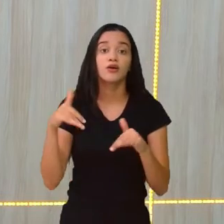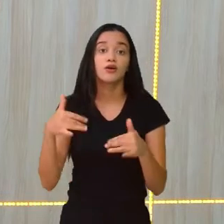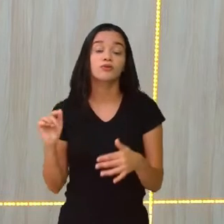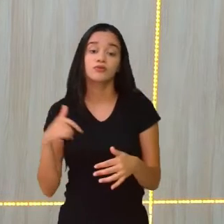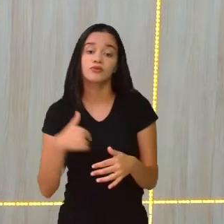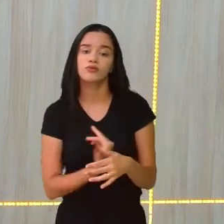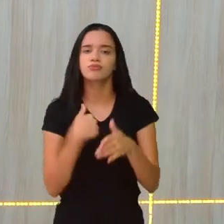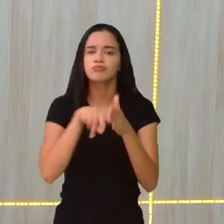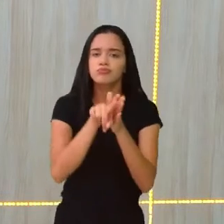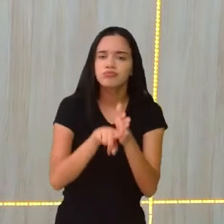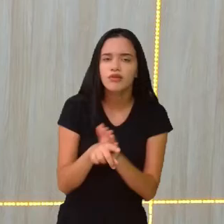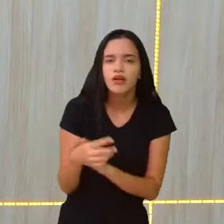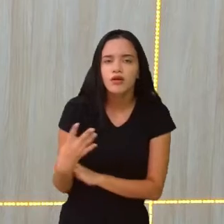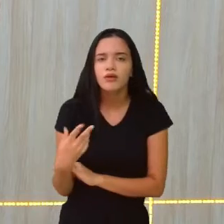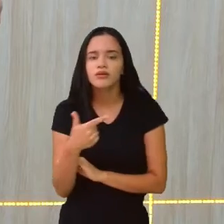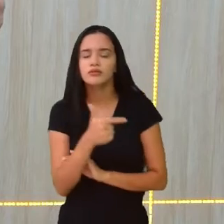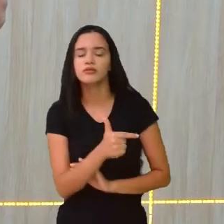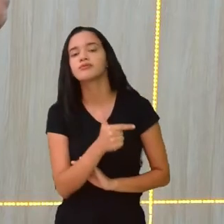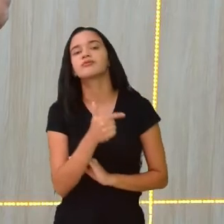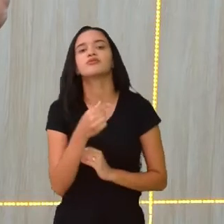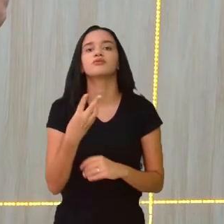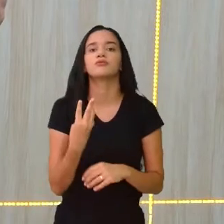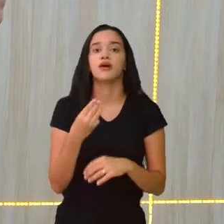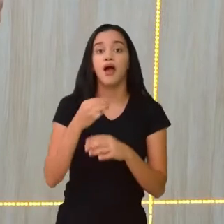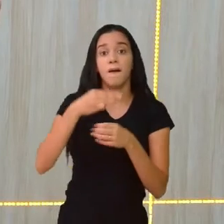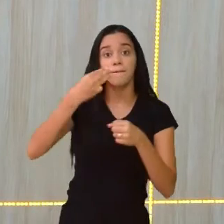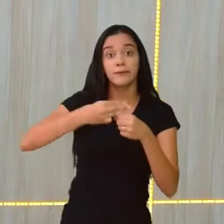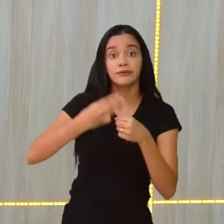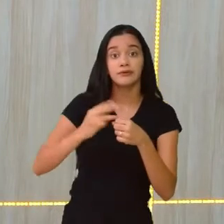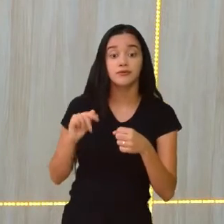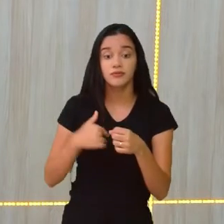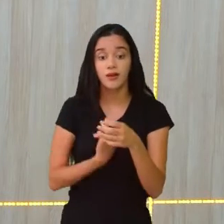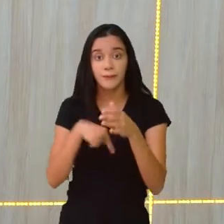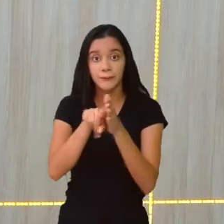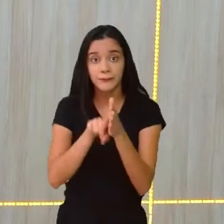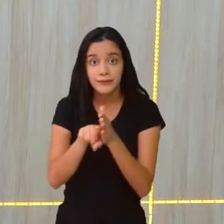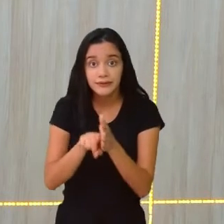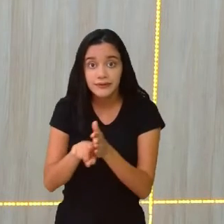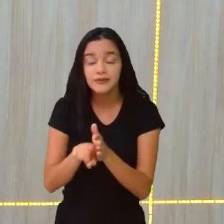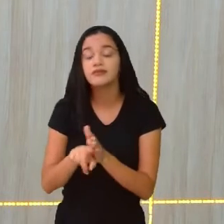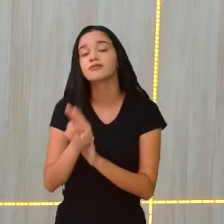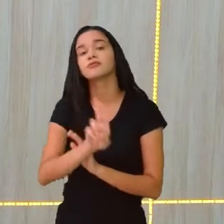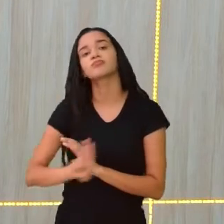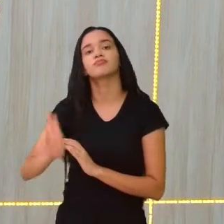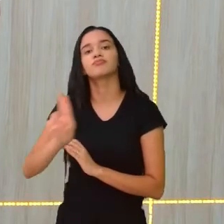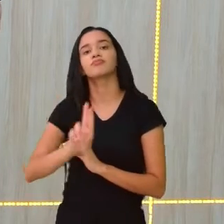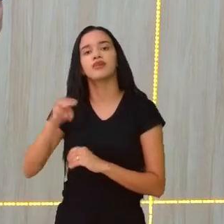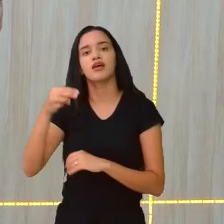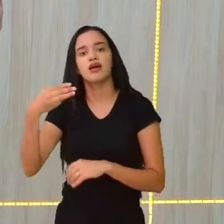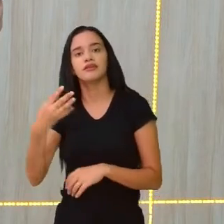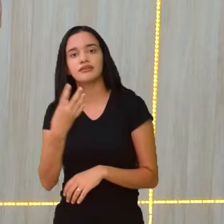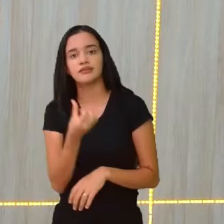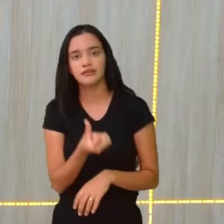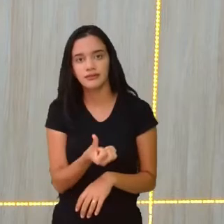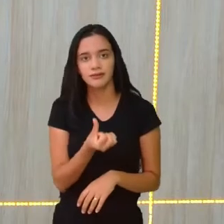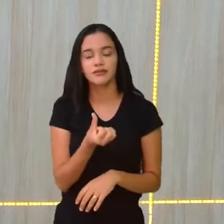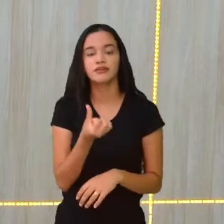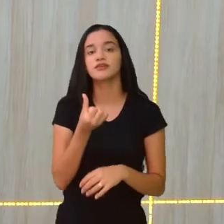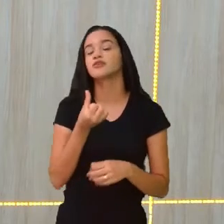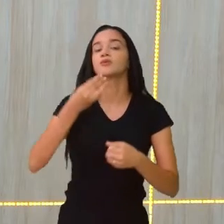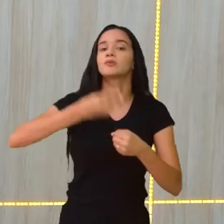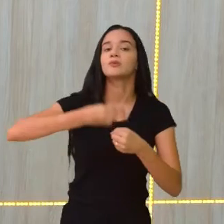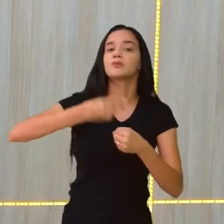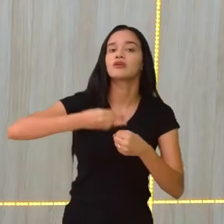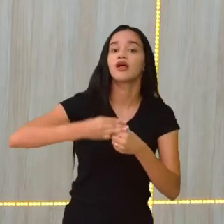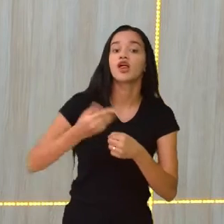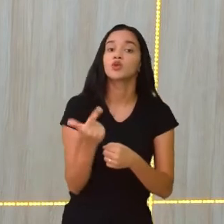gente analisa 42 municípios, então, através de pesquisas da Universidade Federal, 36 municípios,